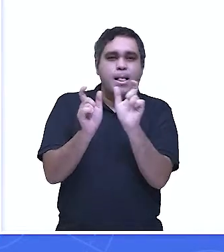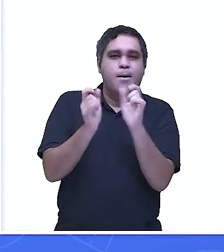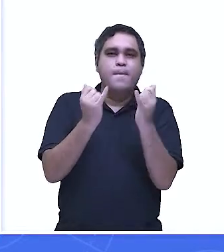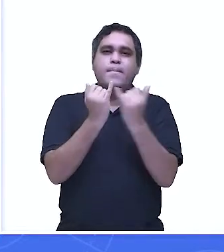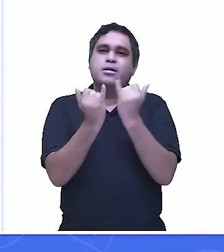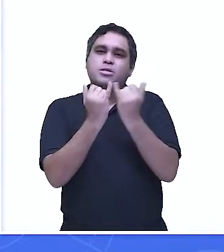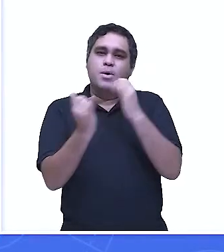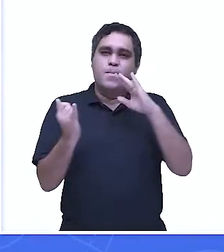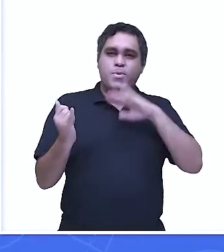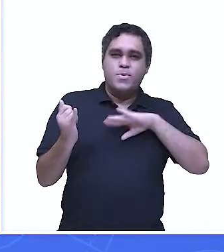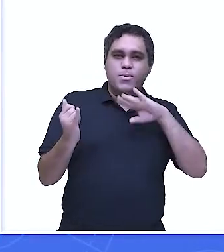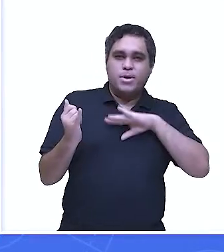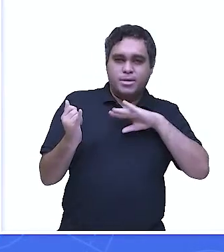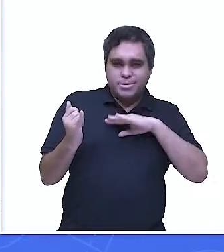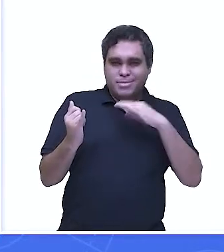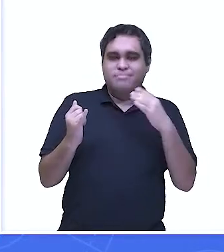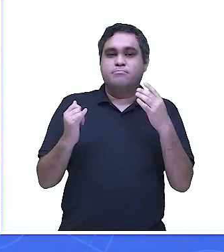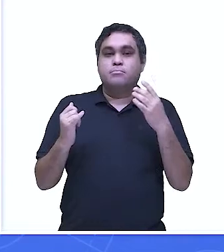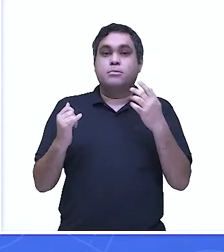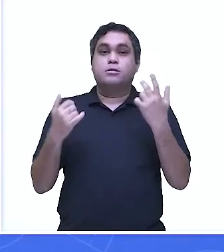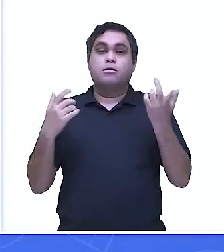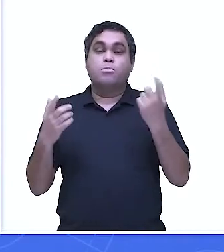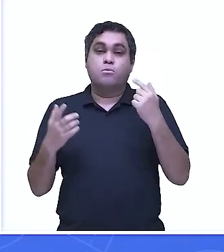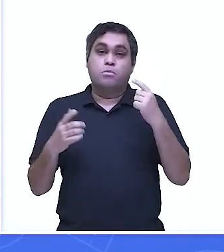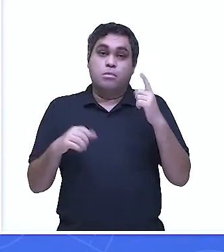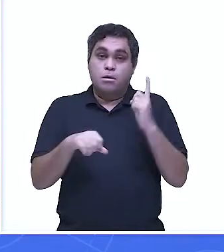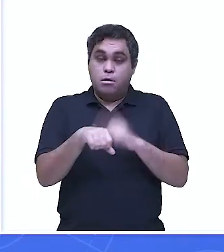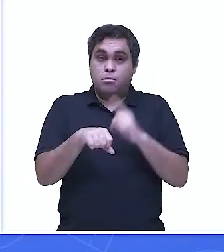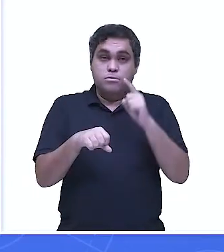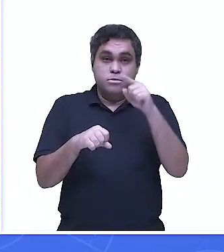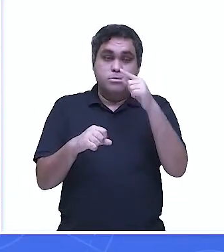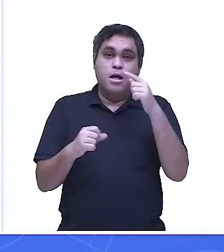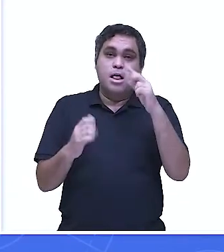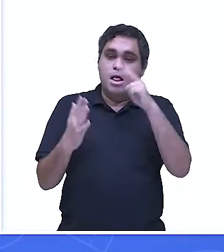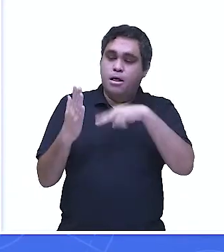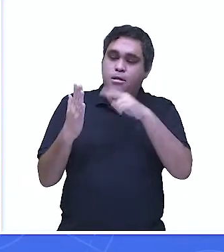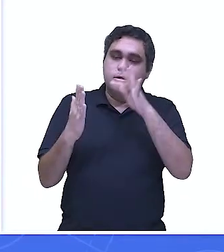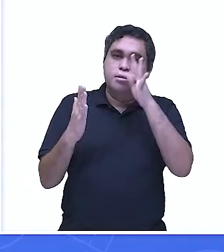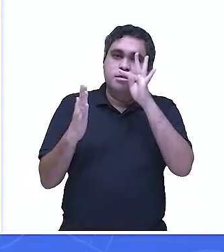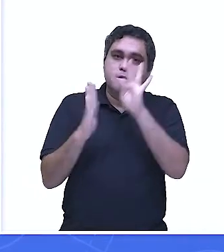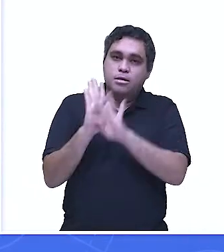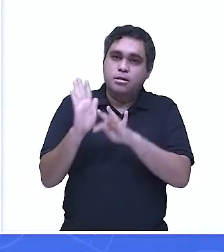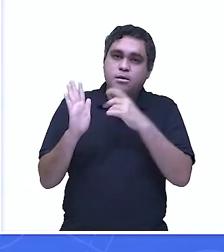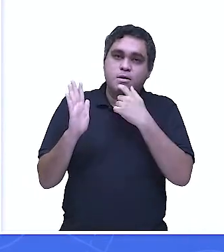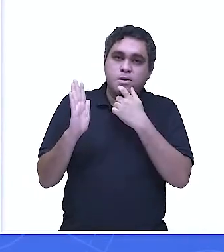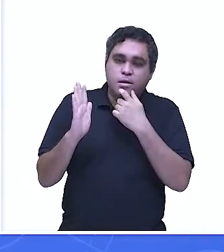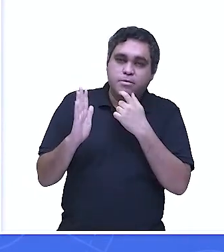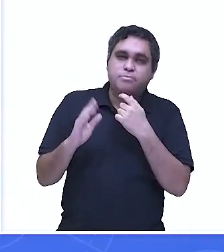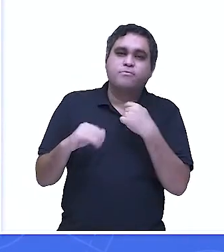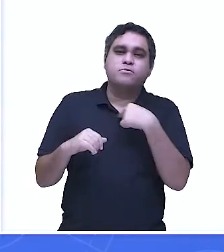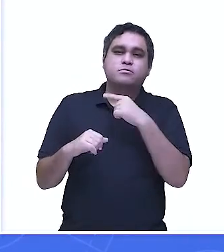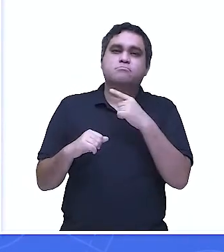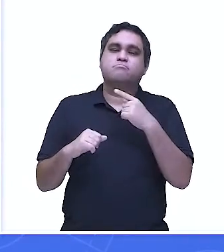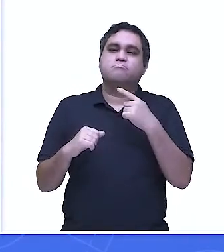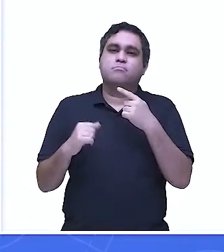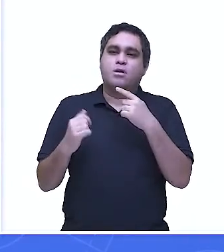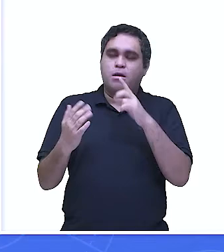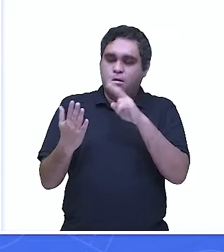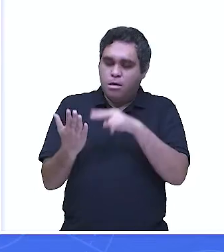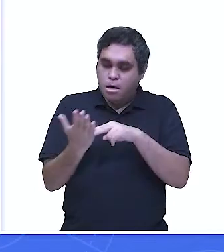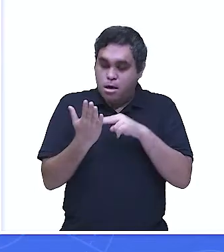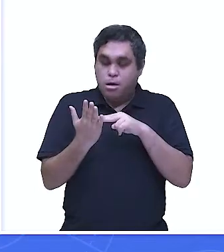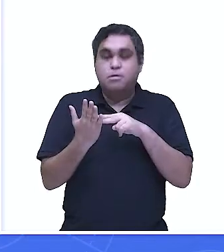vocês. Mas então, quando eu preciso fazer a leitura de textos em inglês, né? Eu estou ali, me deparo com o